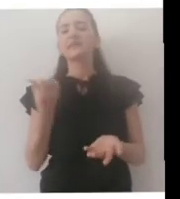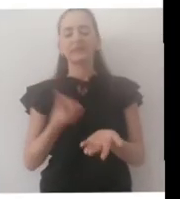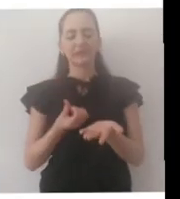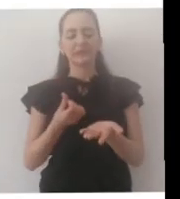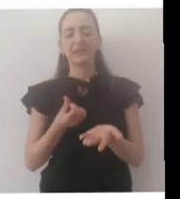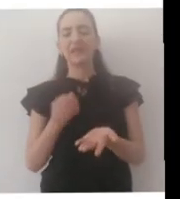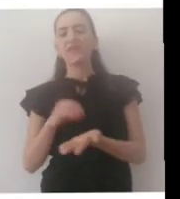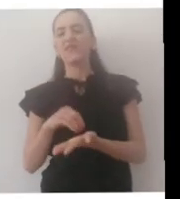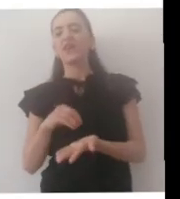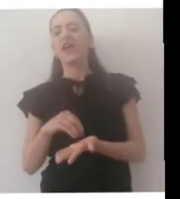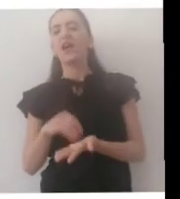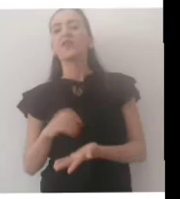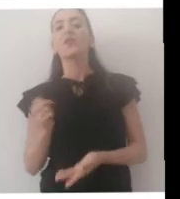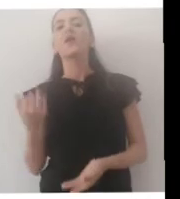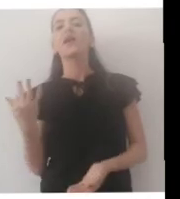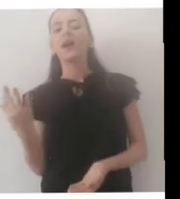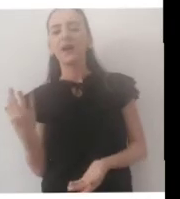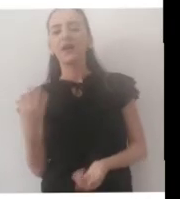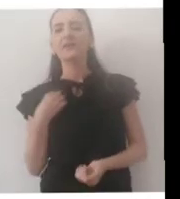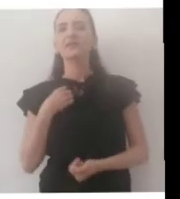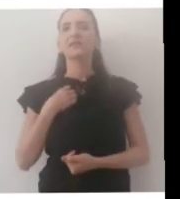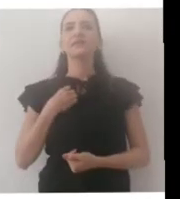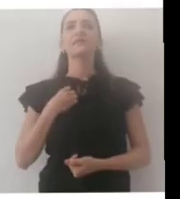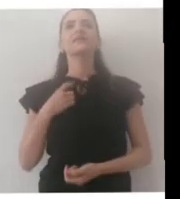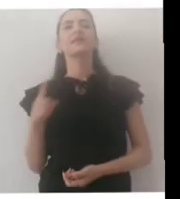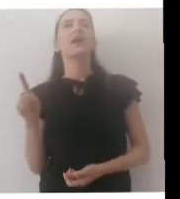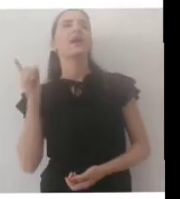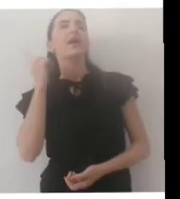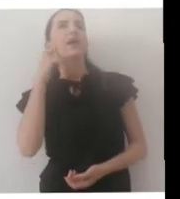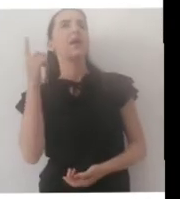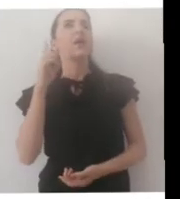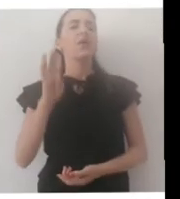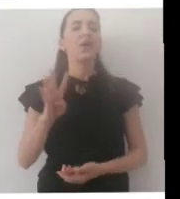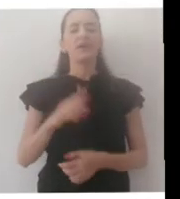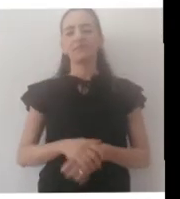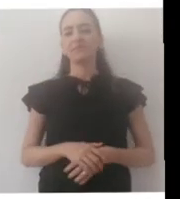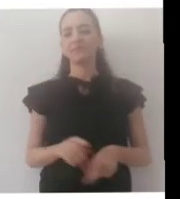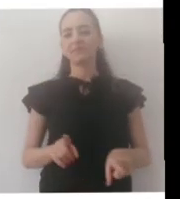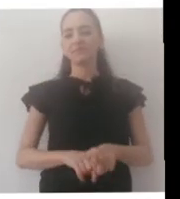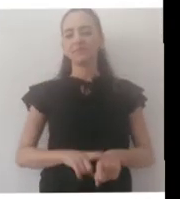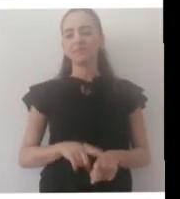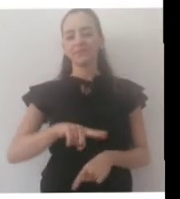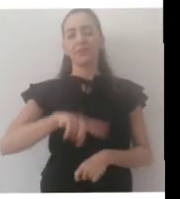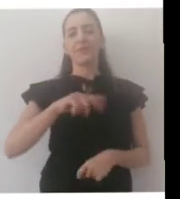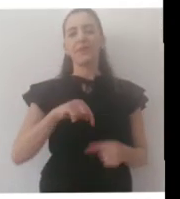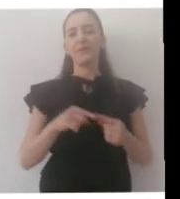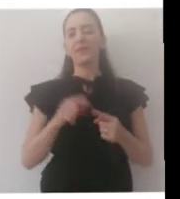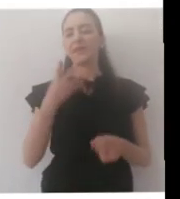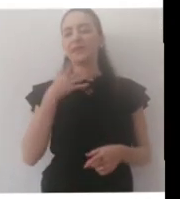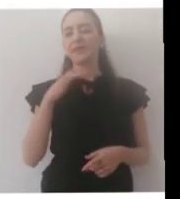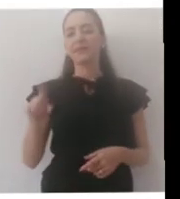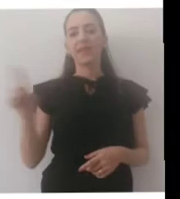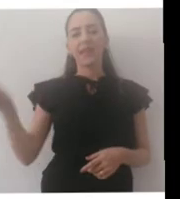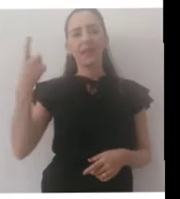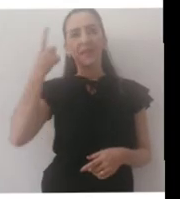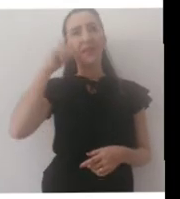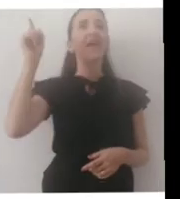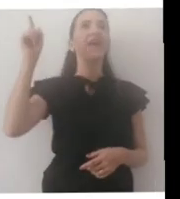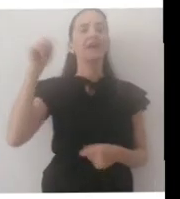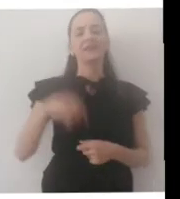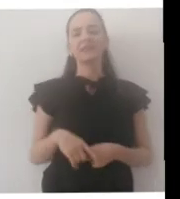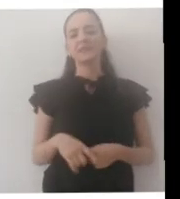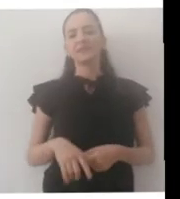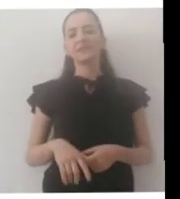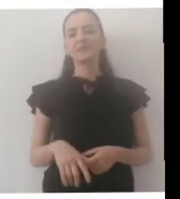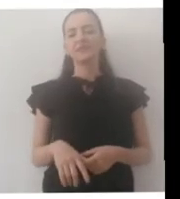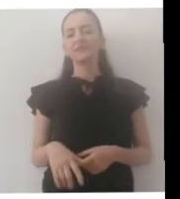6 balas na mão e tinha 10, falta encontrar quantas? Falta encontrar 4. Aí vai seguindo. Jogos de adivinhação, esse é bom